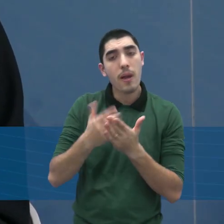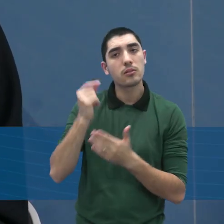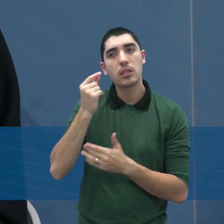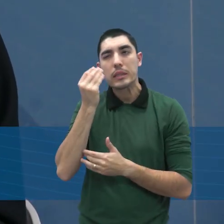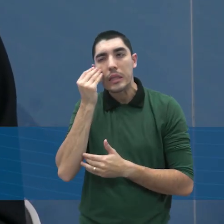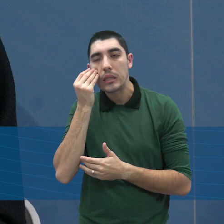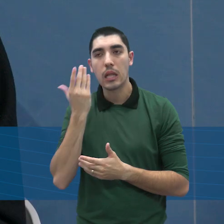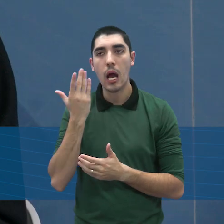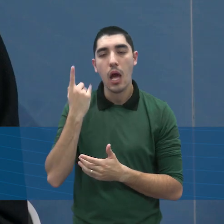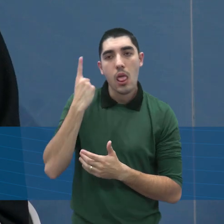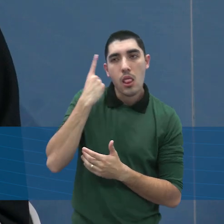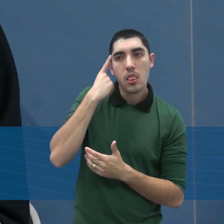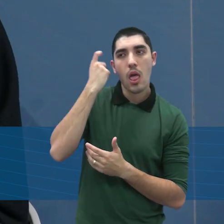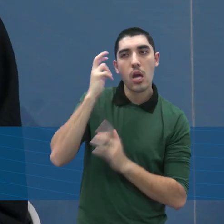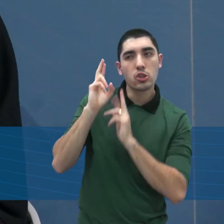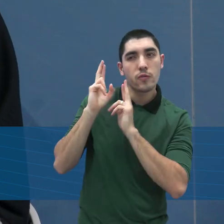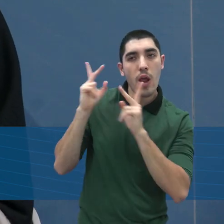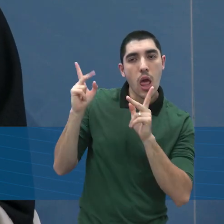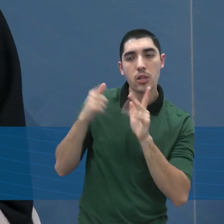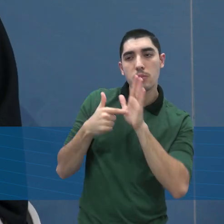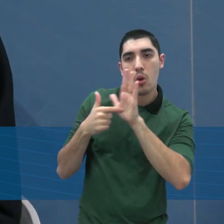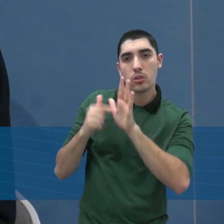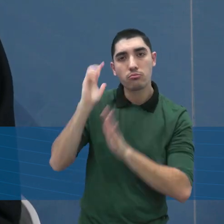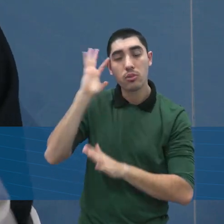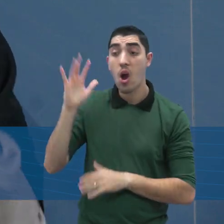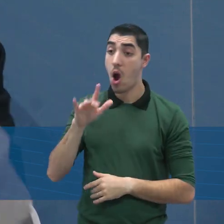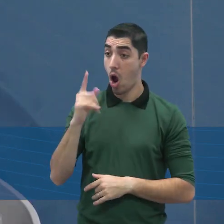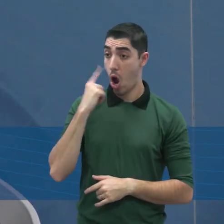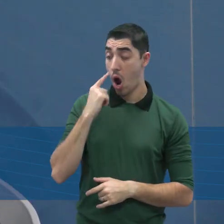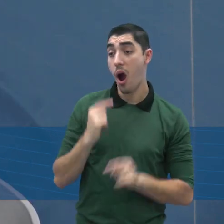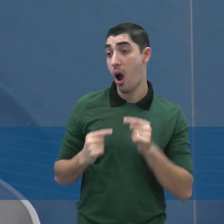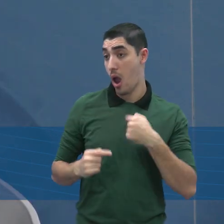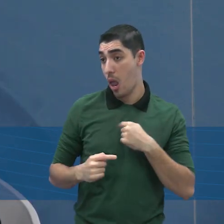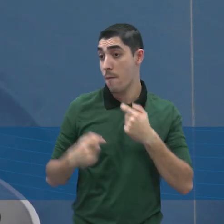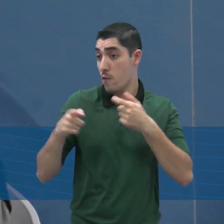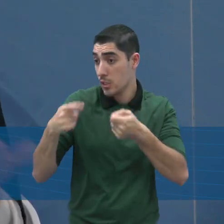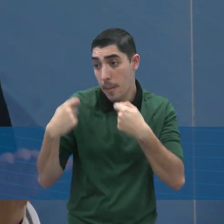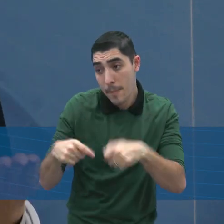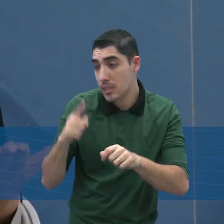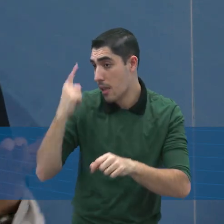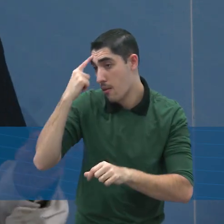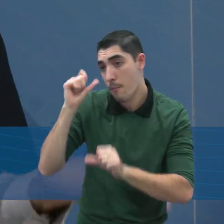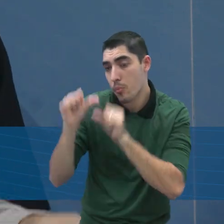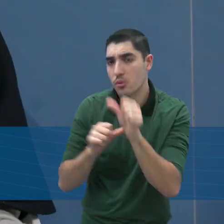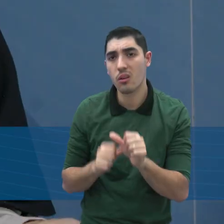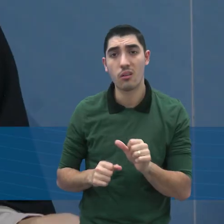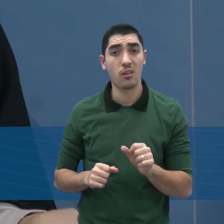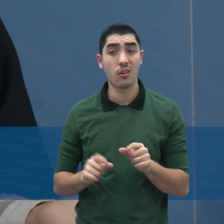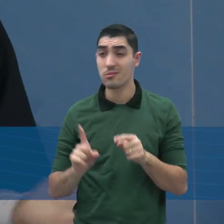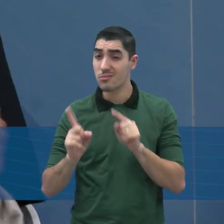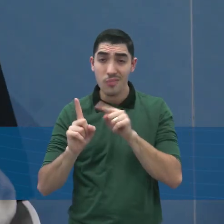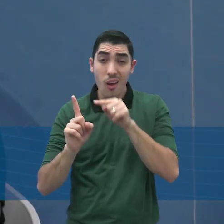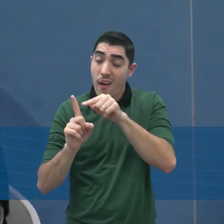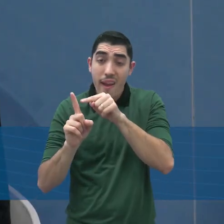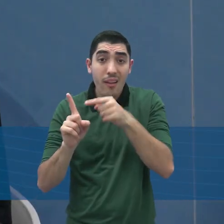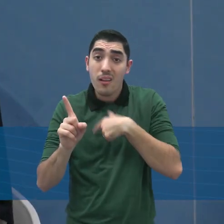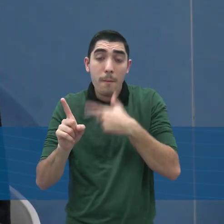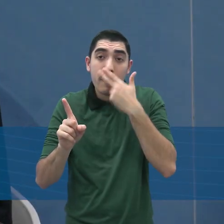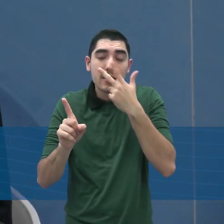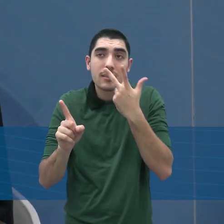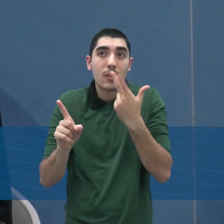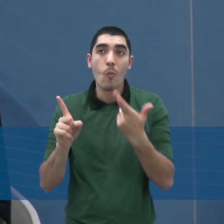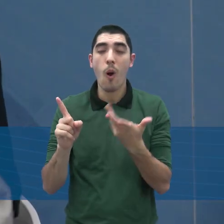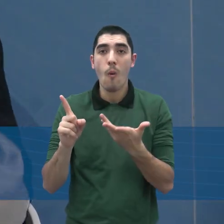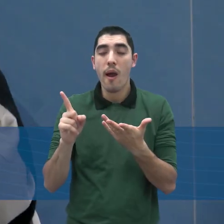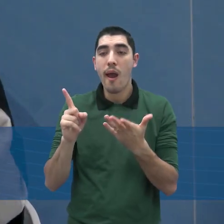ideias diferentes. Mas não adianta você chegar e dizer, esta é a ideia, você precisa mudar, porque a pessoa está ali, ela está cega